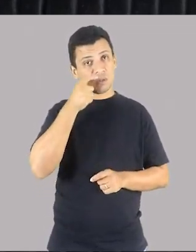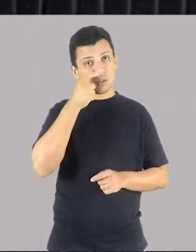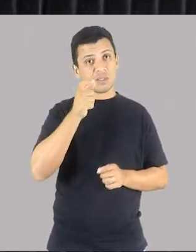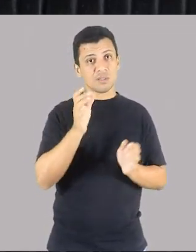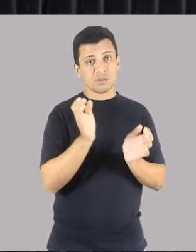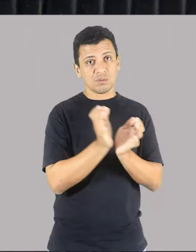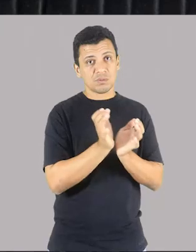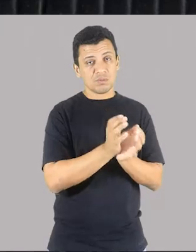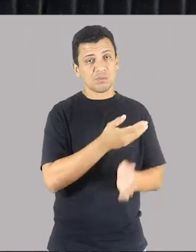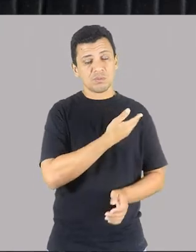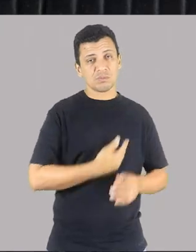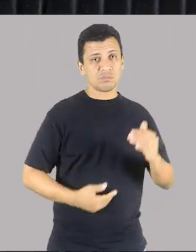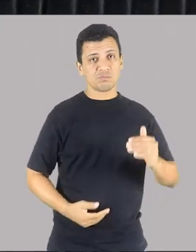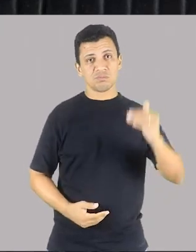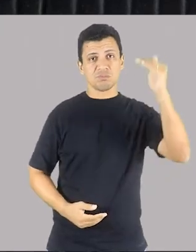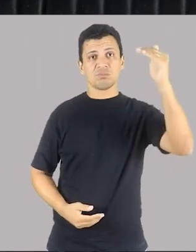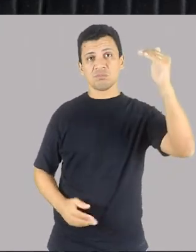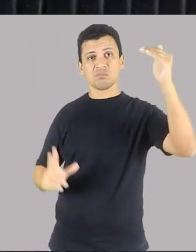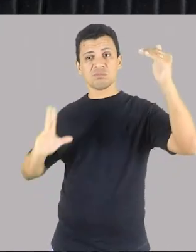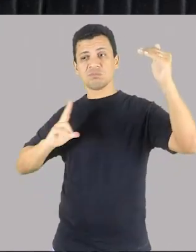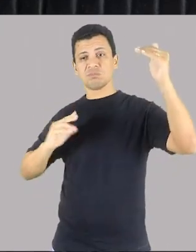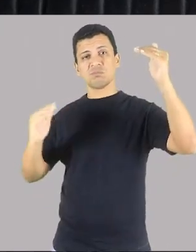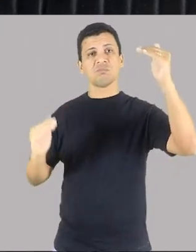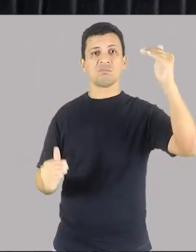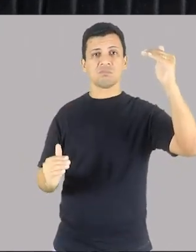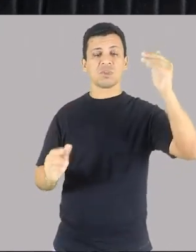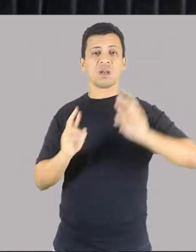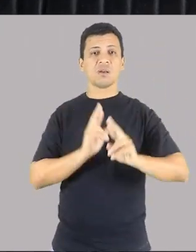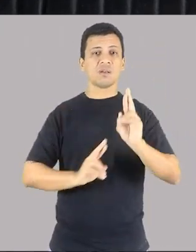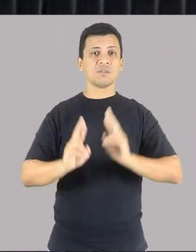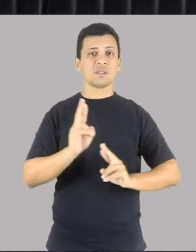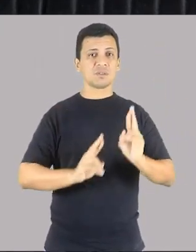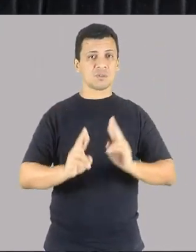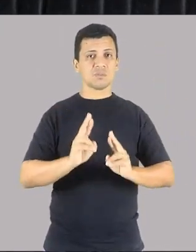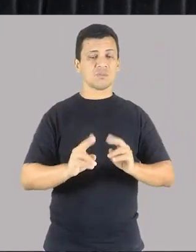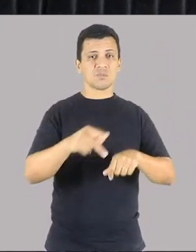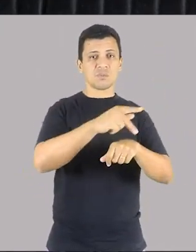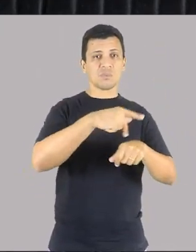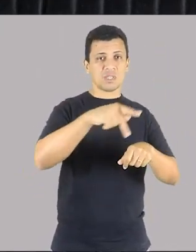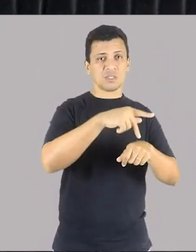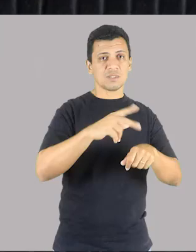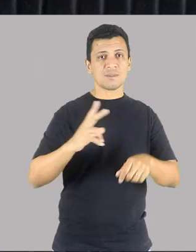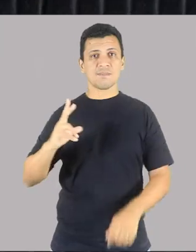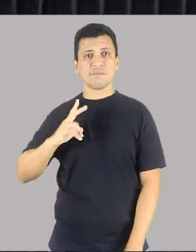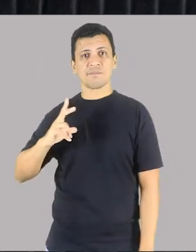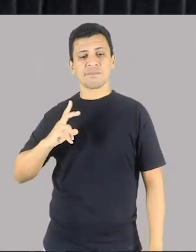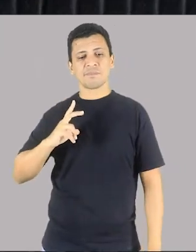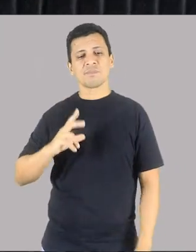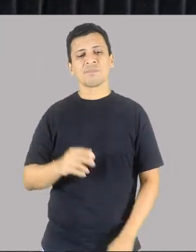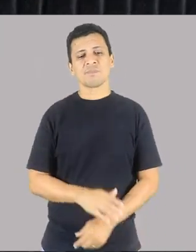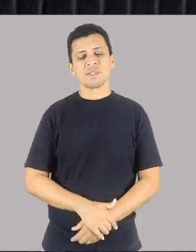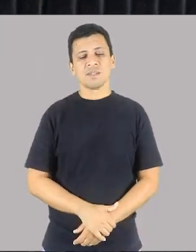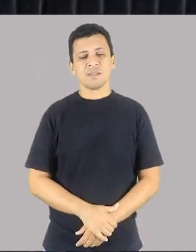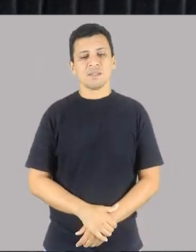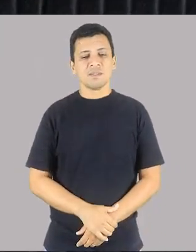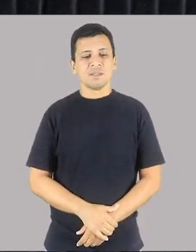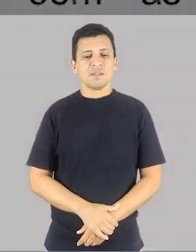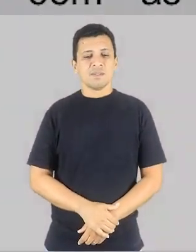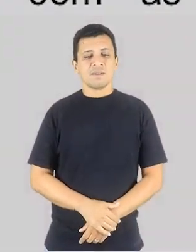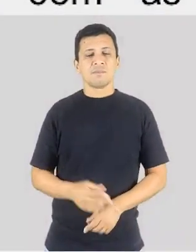da coletividade se sobrepujando nas relações do Estado com o particular, beleza? Portanto, a gente